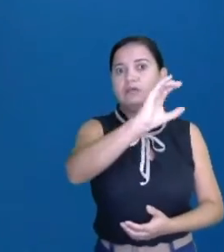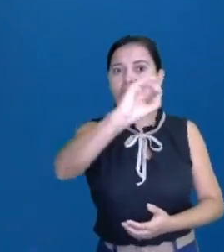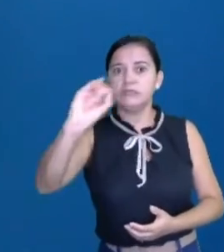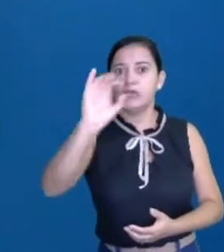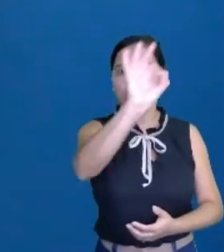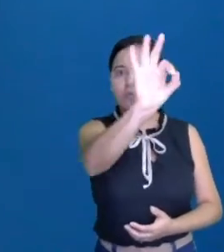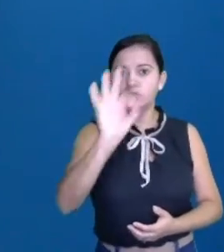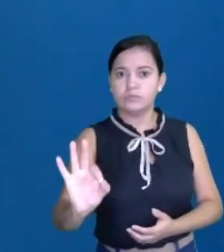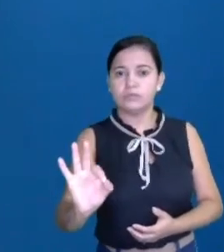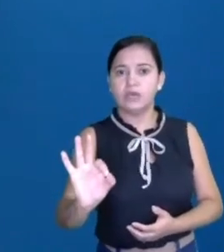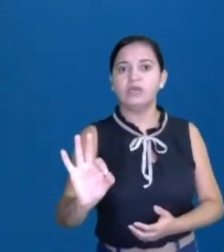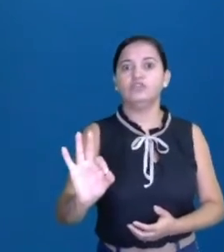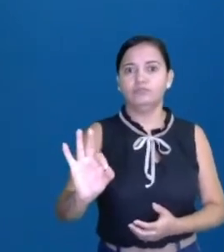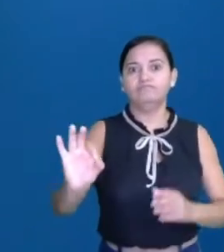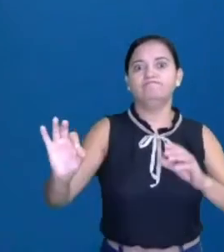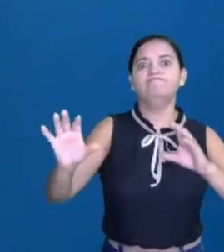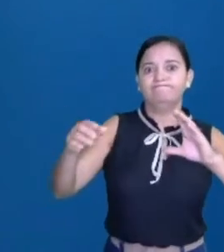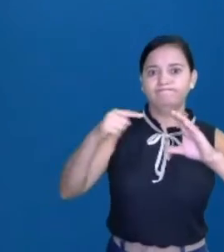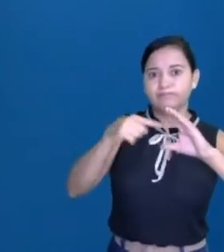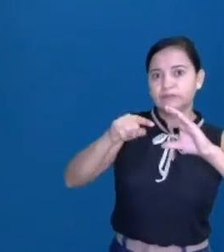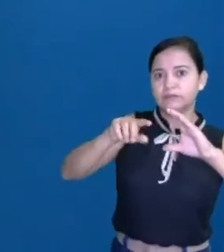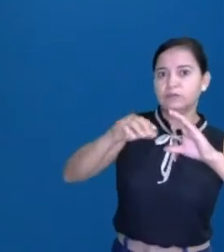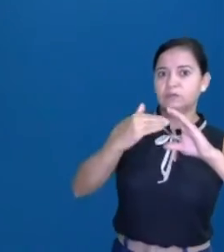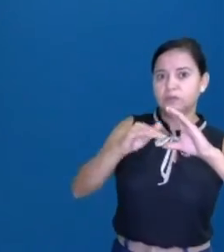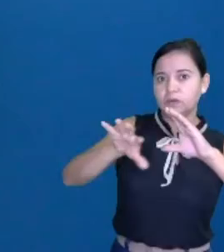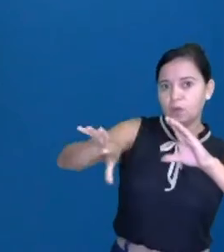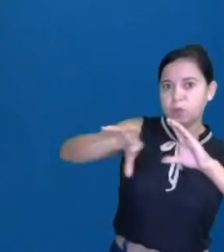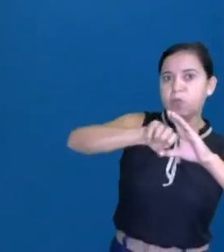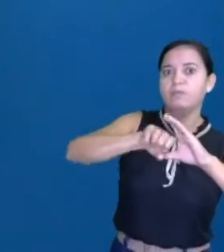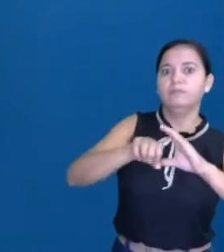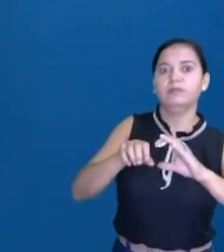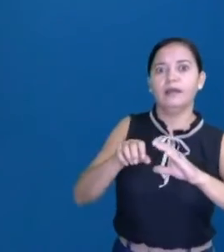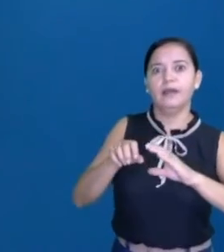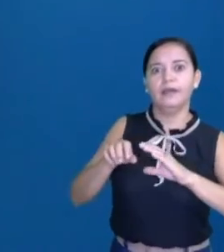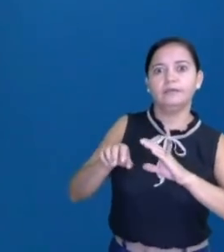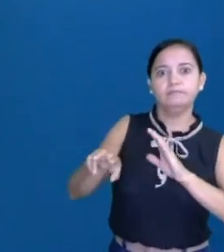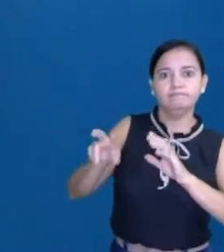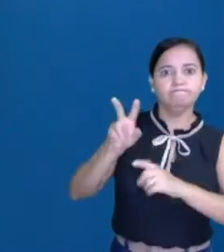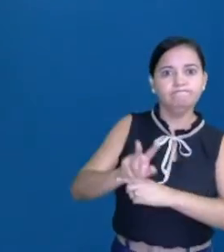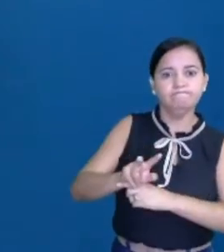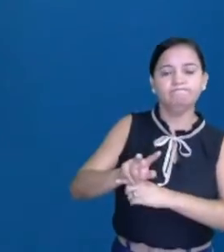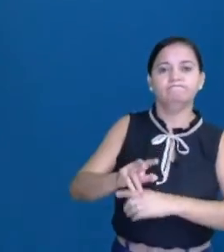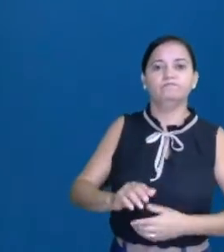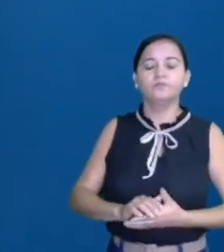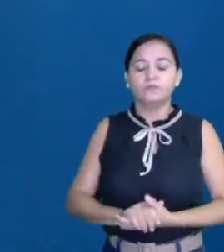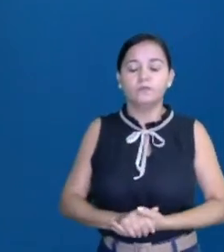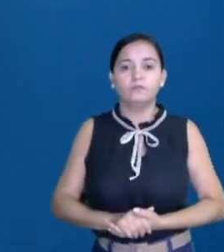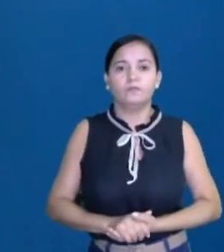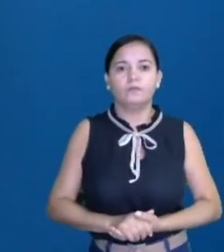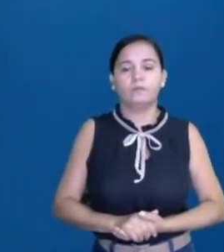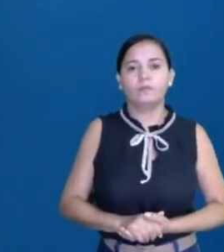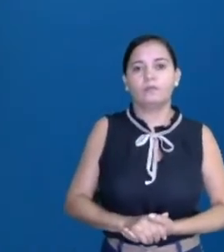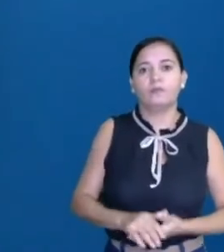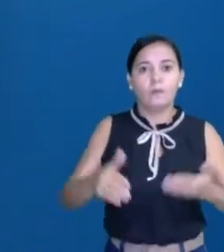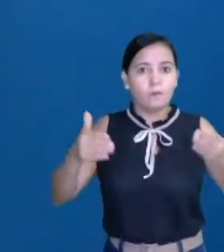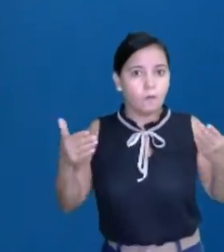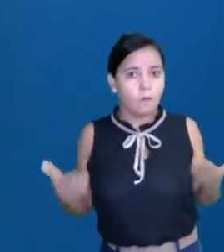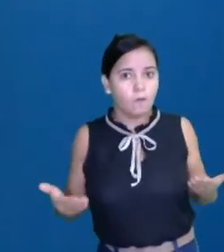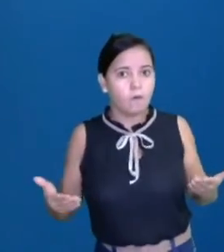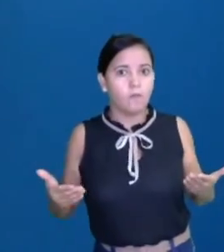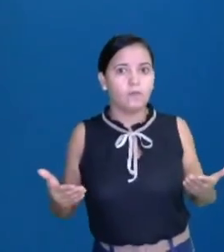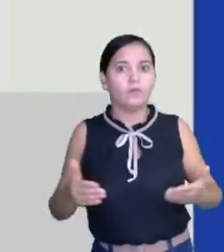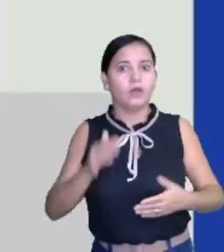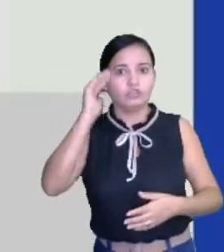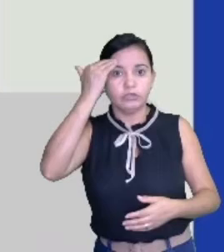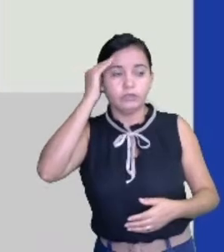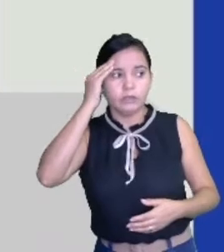nossa chamada camada de ozônio impede. Produção, o nosso próximo slide. E aí, é um panorama para que vocês possam